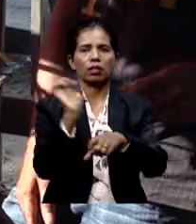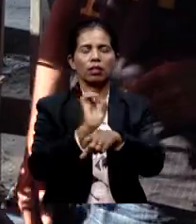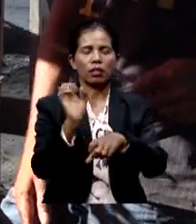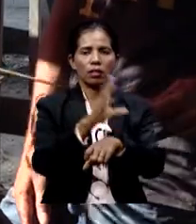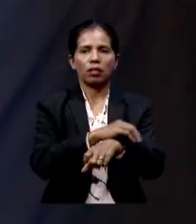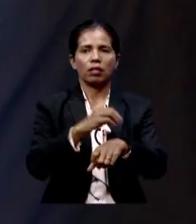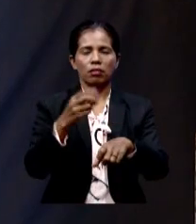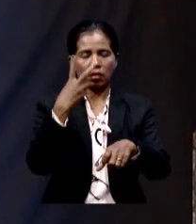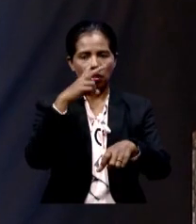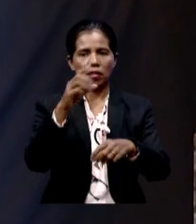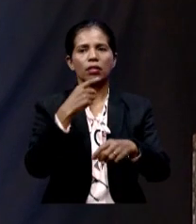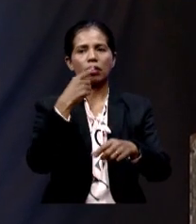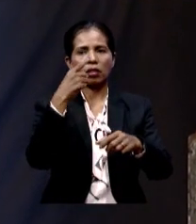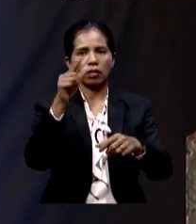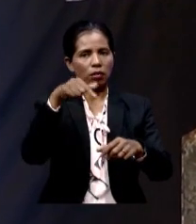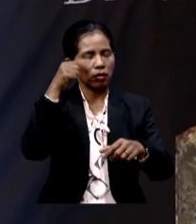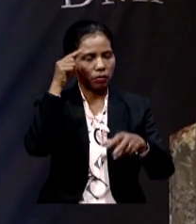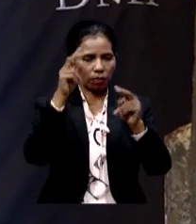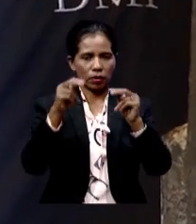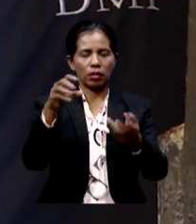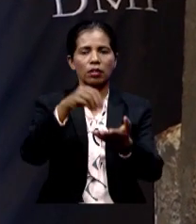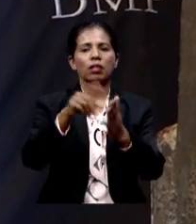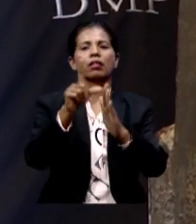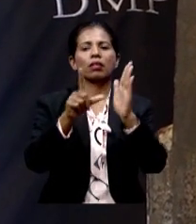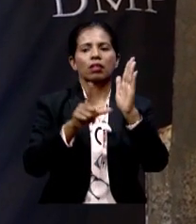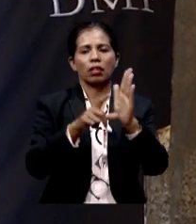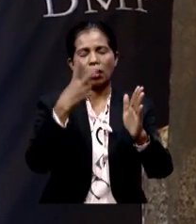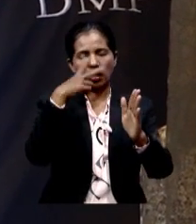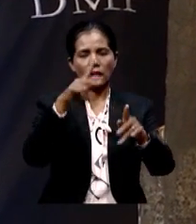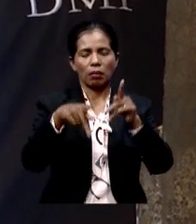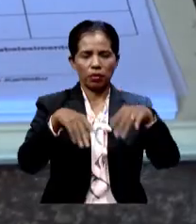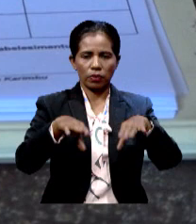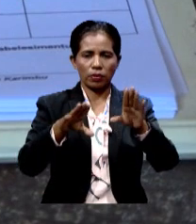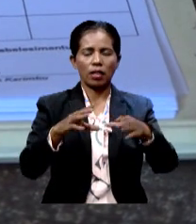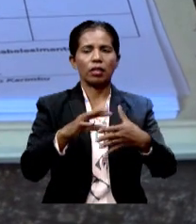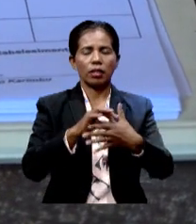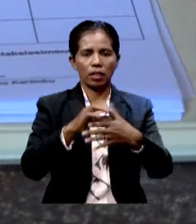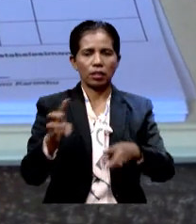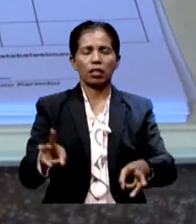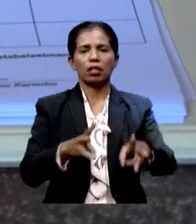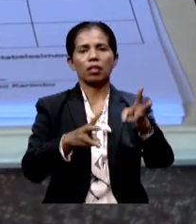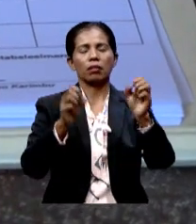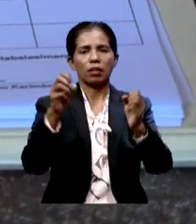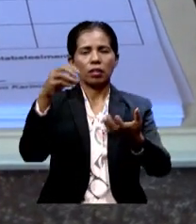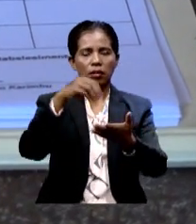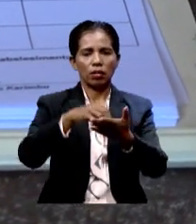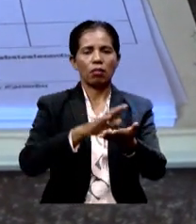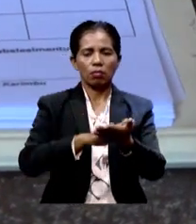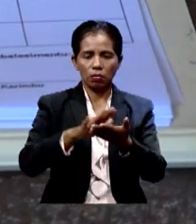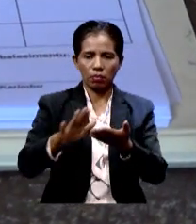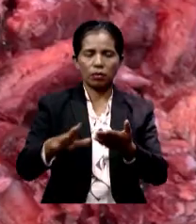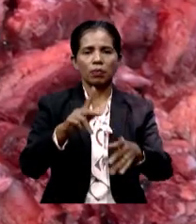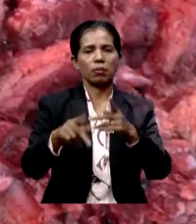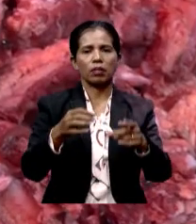sanitária no alimentar hateten, governo precisa criar lei que regula negociante nang iha dalang nining nune bele garante geni ba